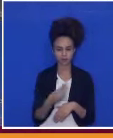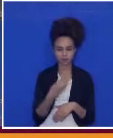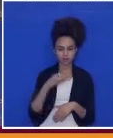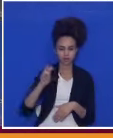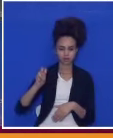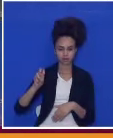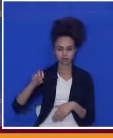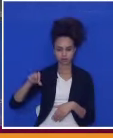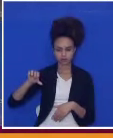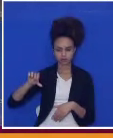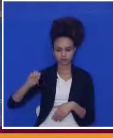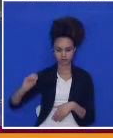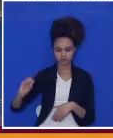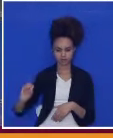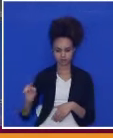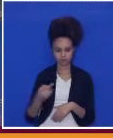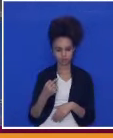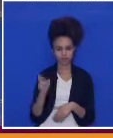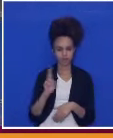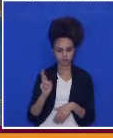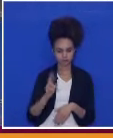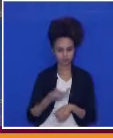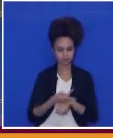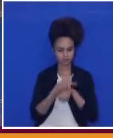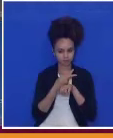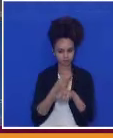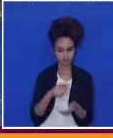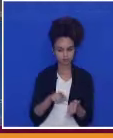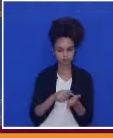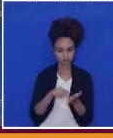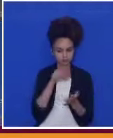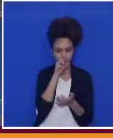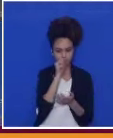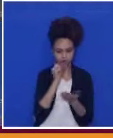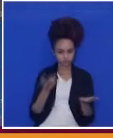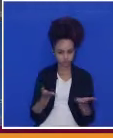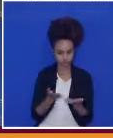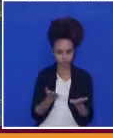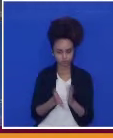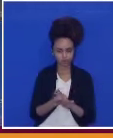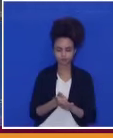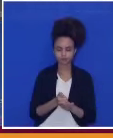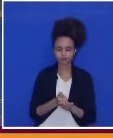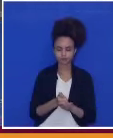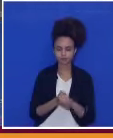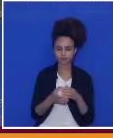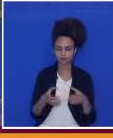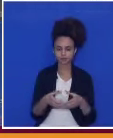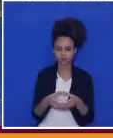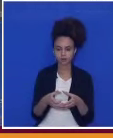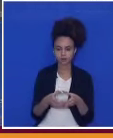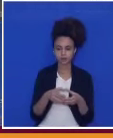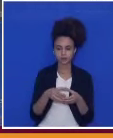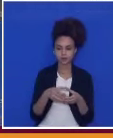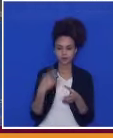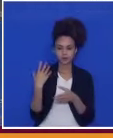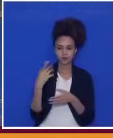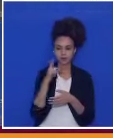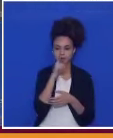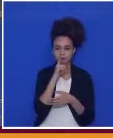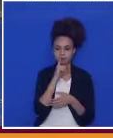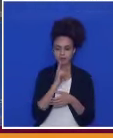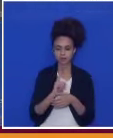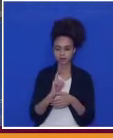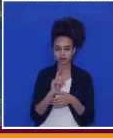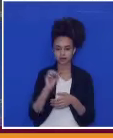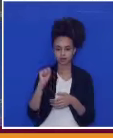R$ 5.900.000 na faixa principal da Lotomania hoje. Bola amarela, número 82. Amarela, 82. Este prêmio pode